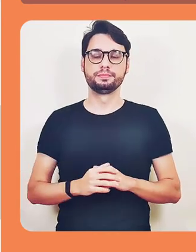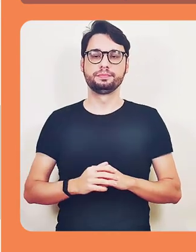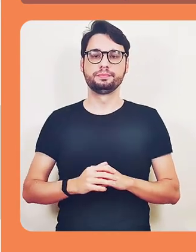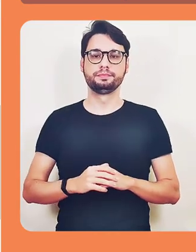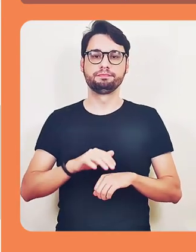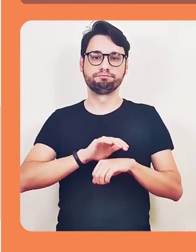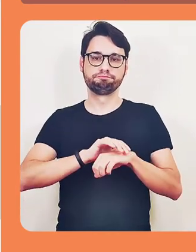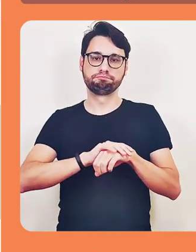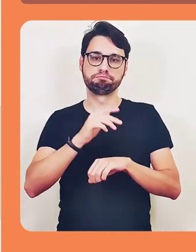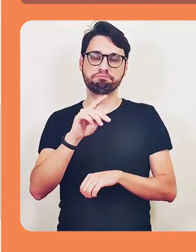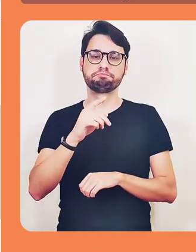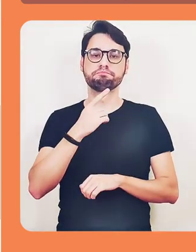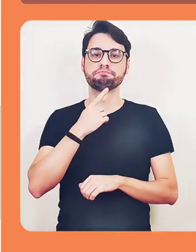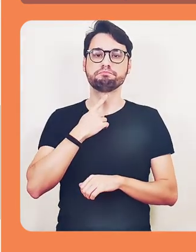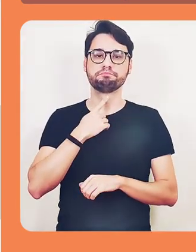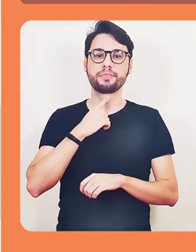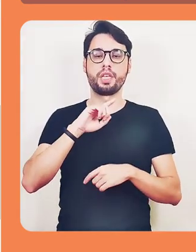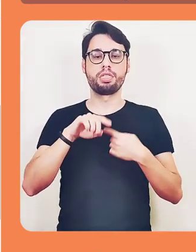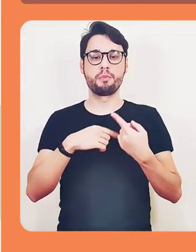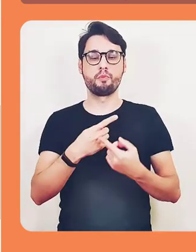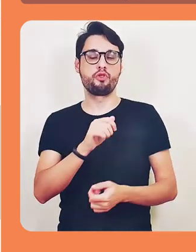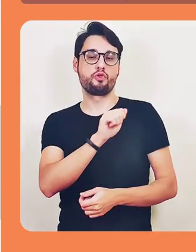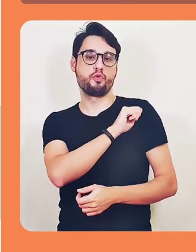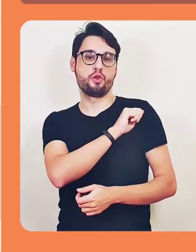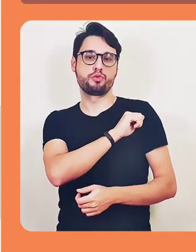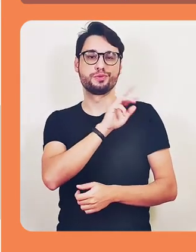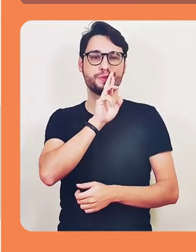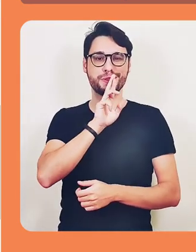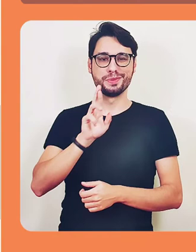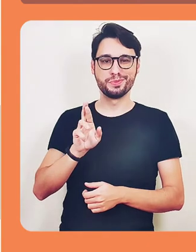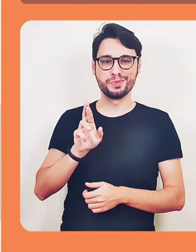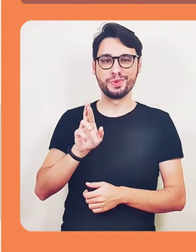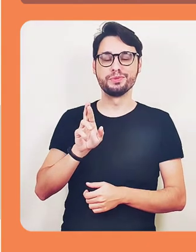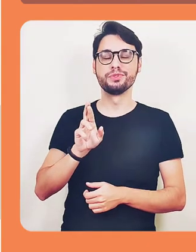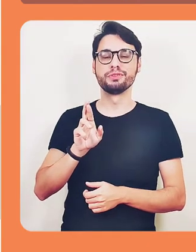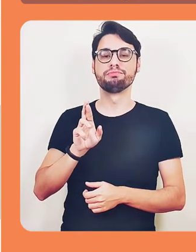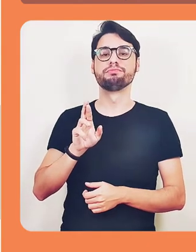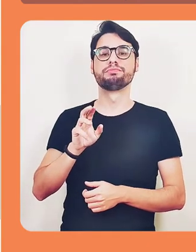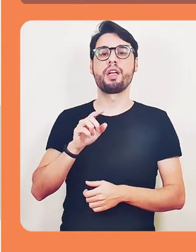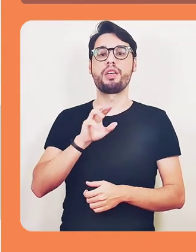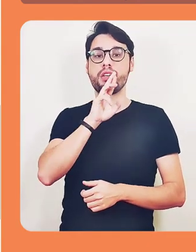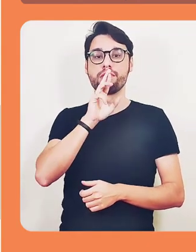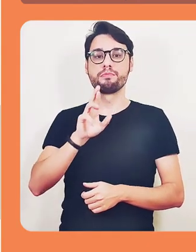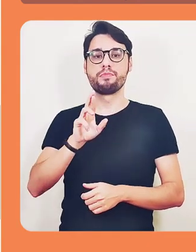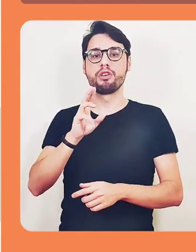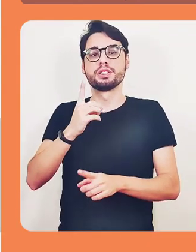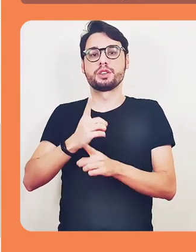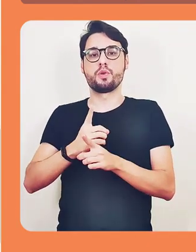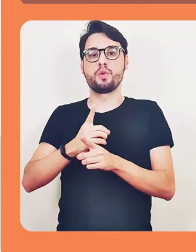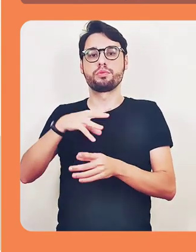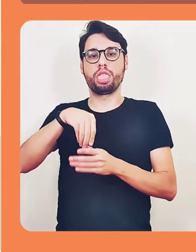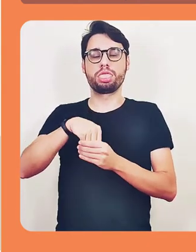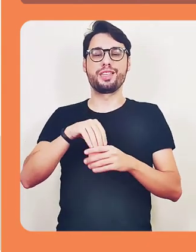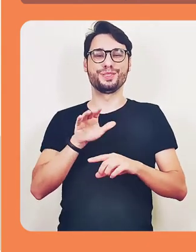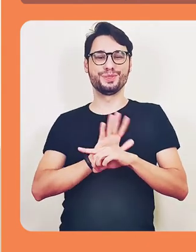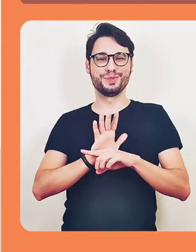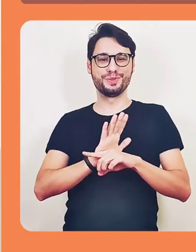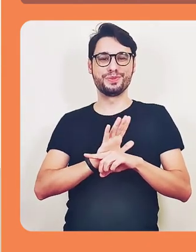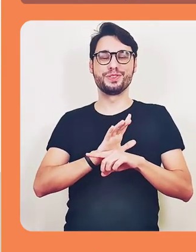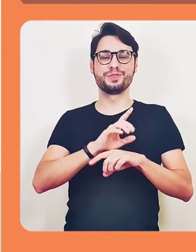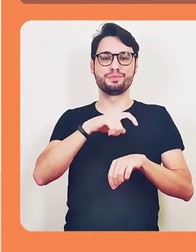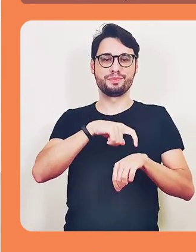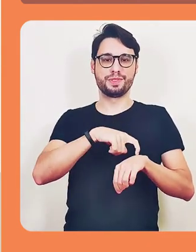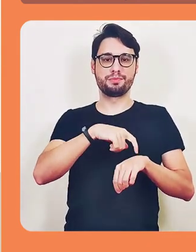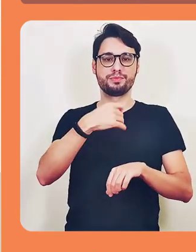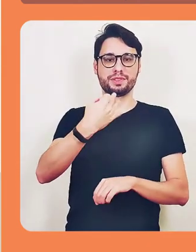pode localizá-la em qualquer parte do seu vídeo. E assim que o usuário responder, ele será enviado para um